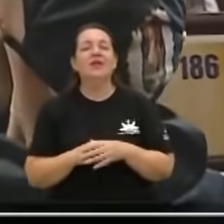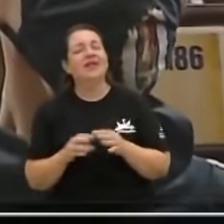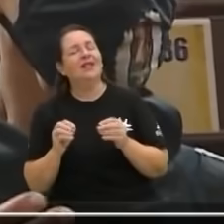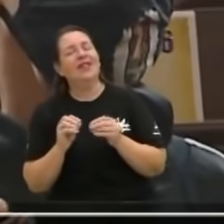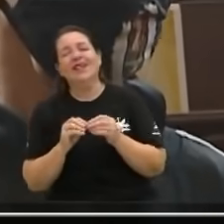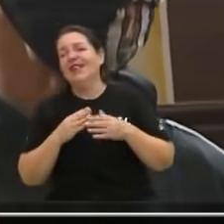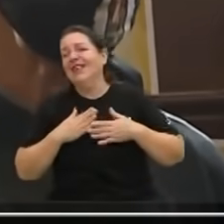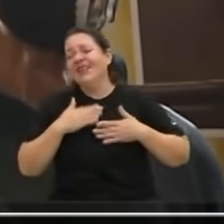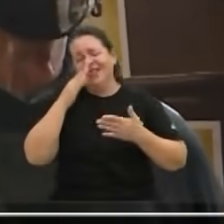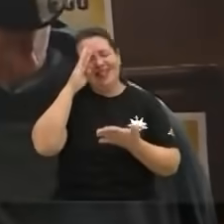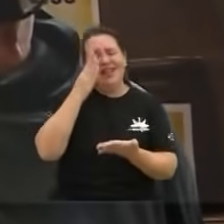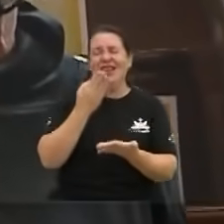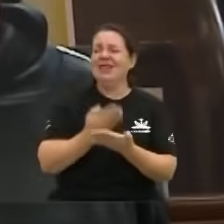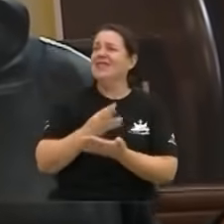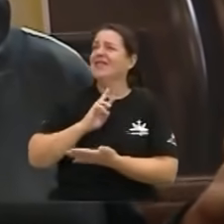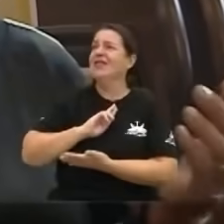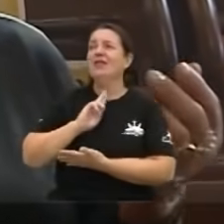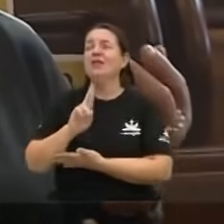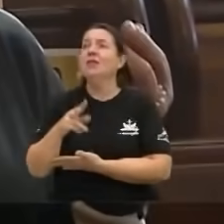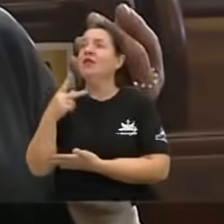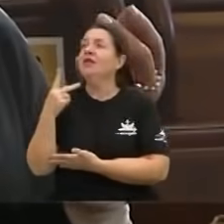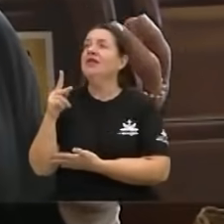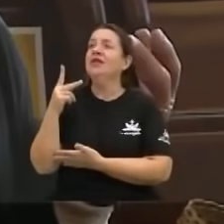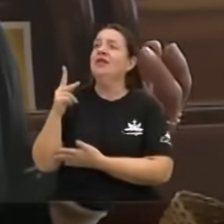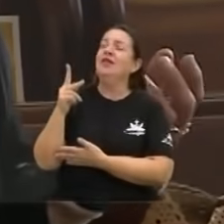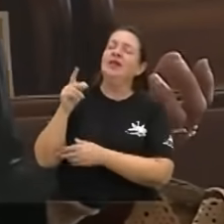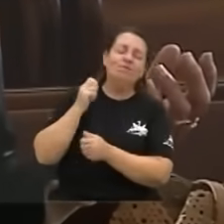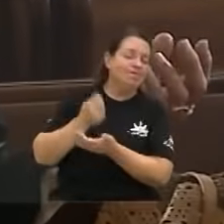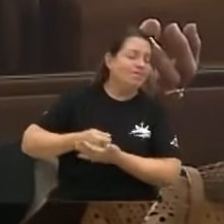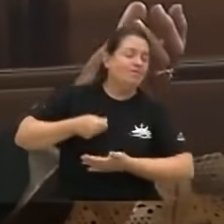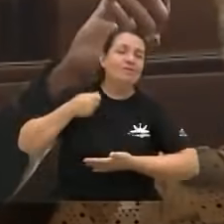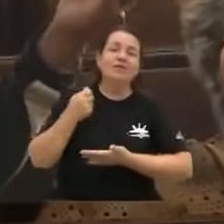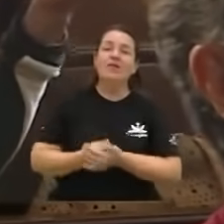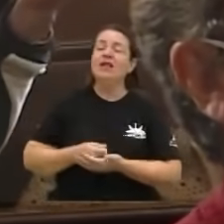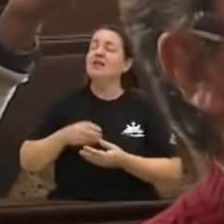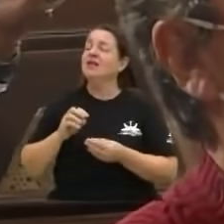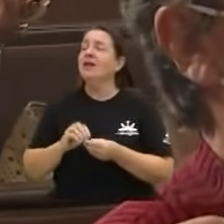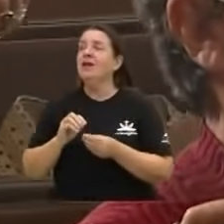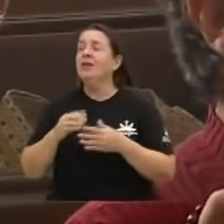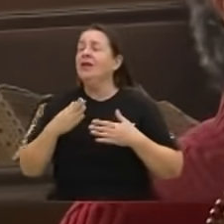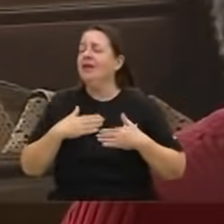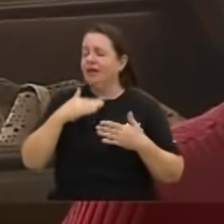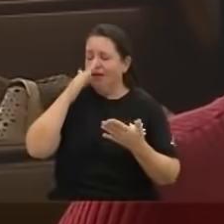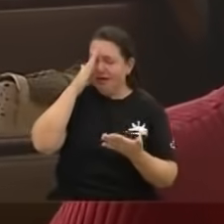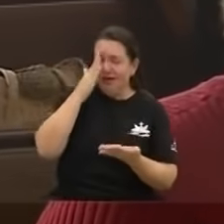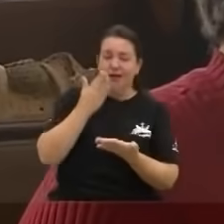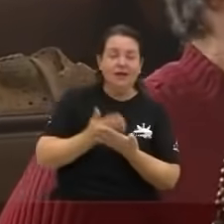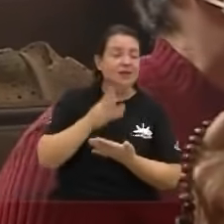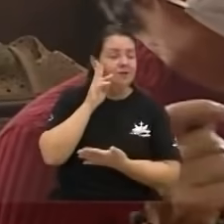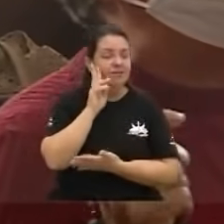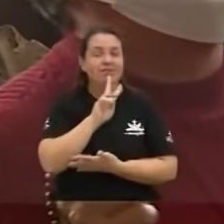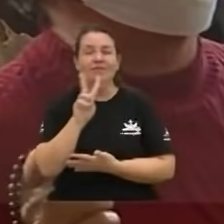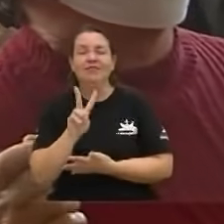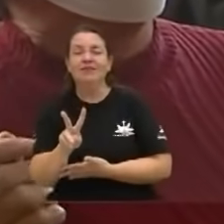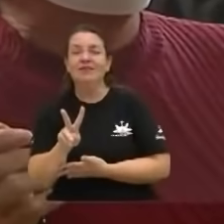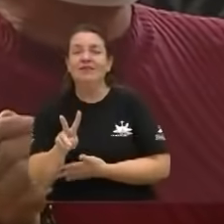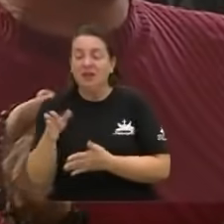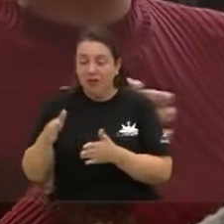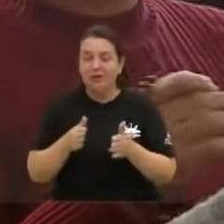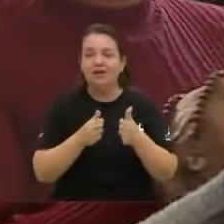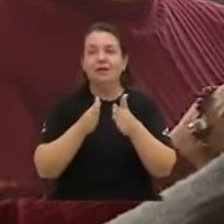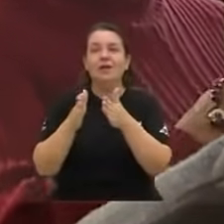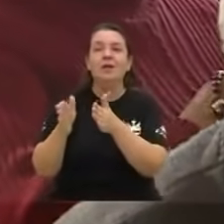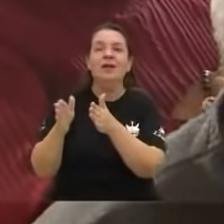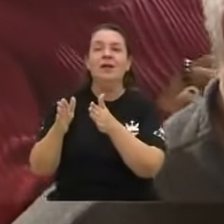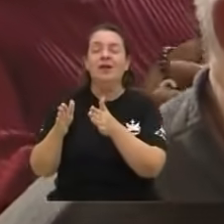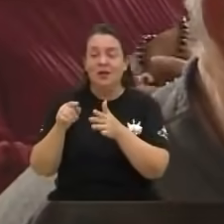Faça-me crer que há razões para lutar. Faça-me ver que há caminhos